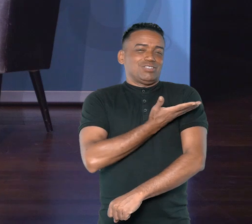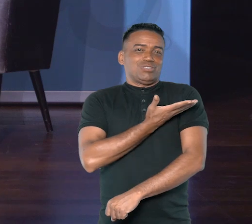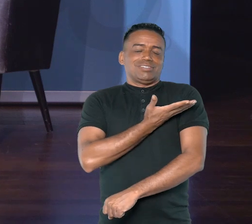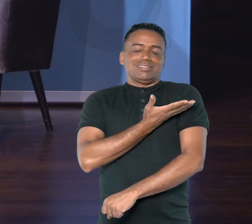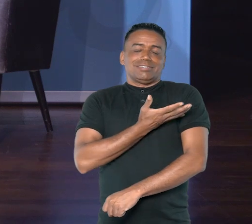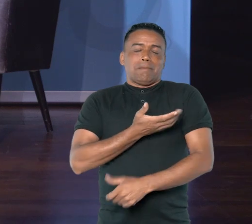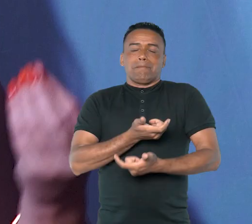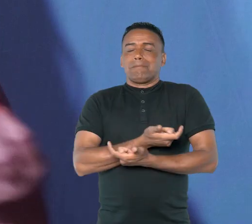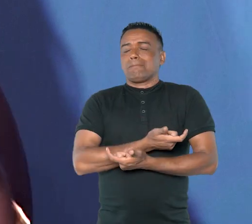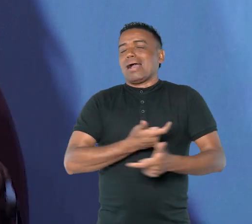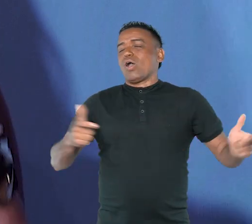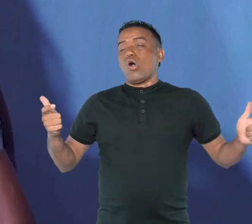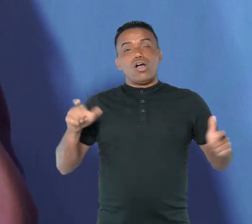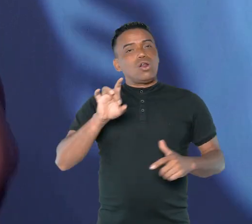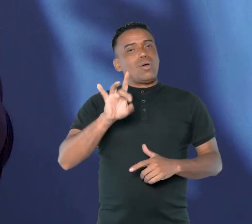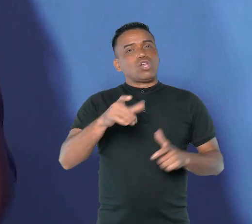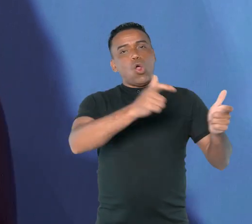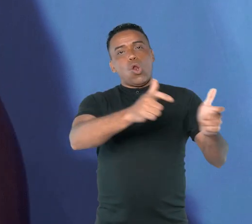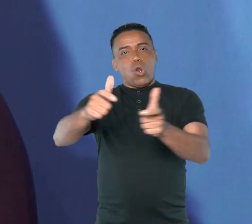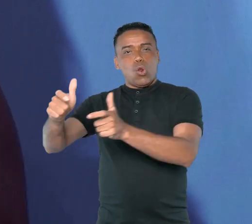dessa mesma forma tem ali uma